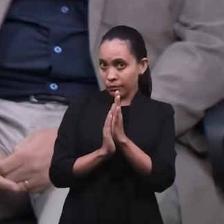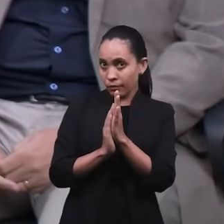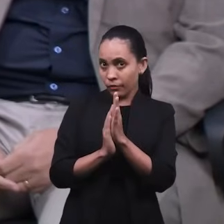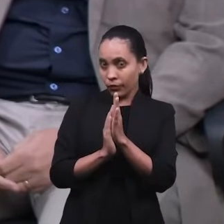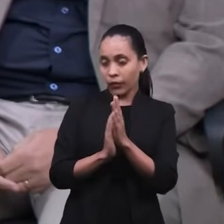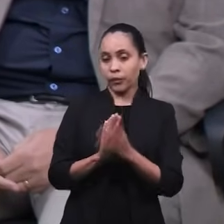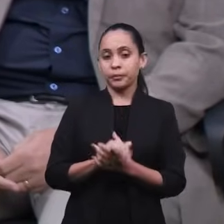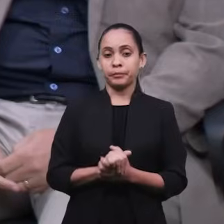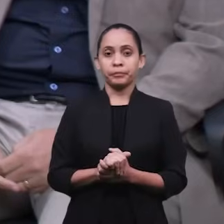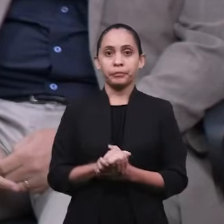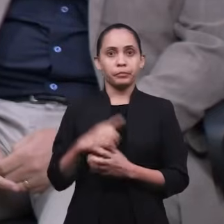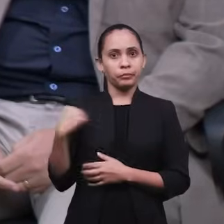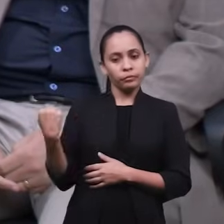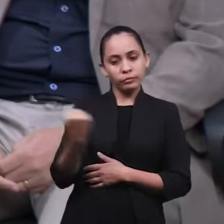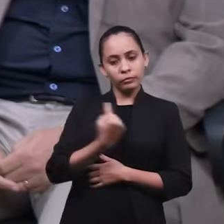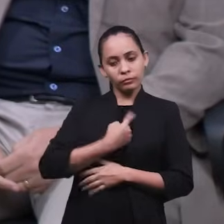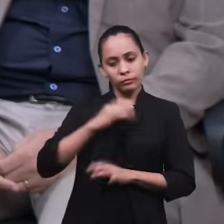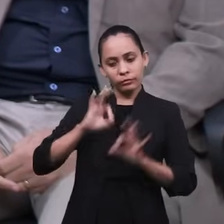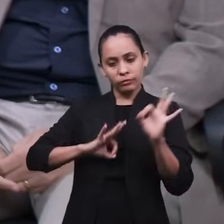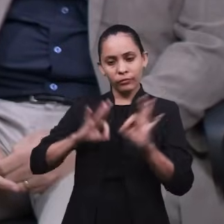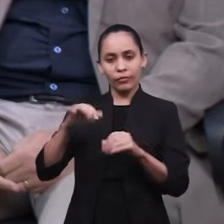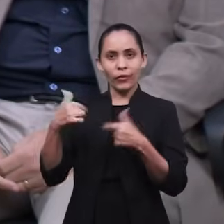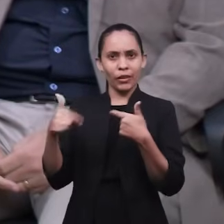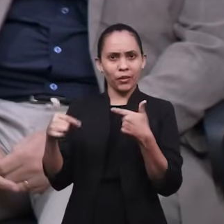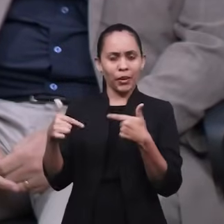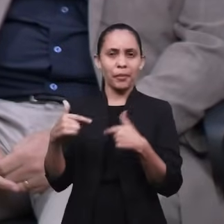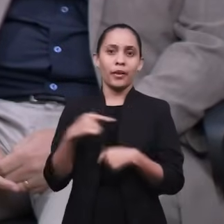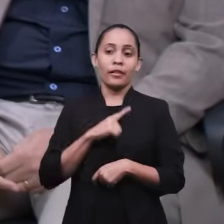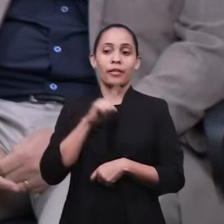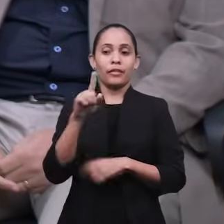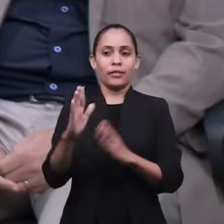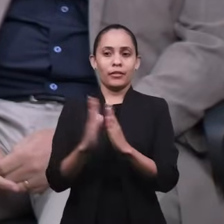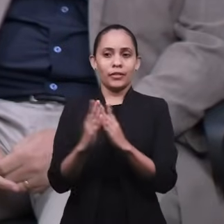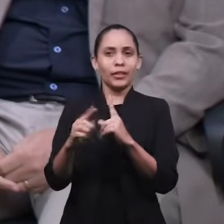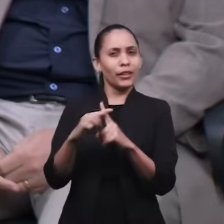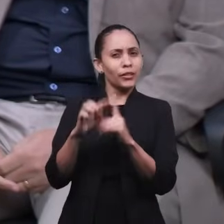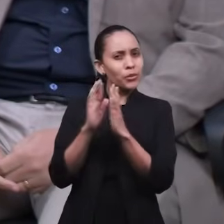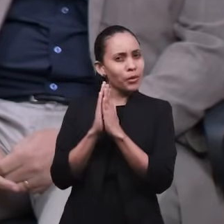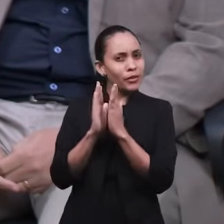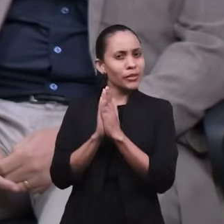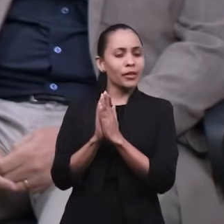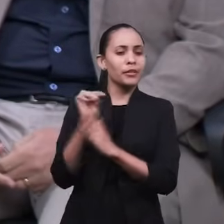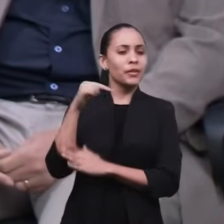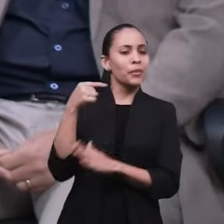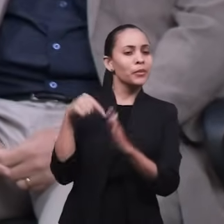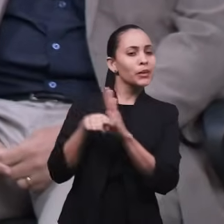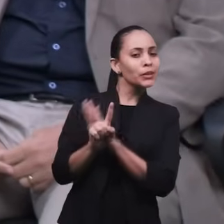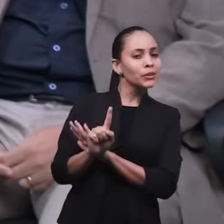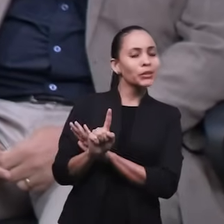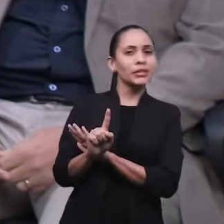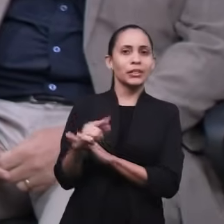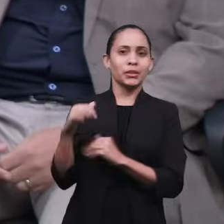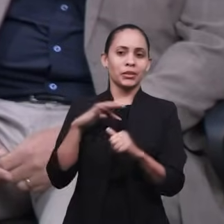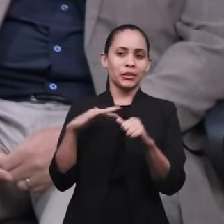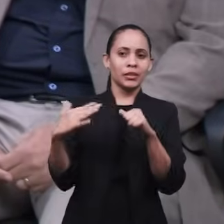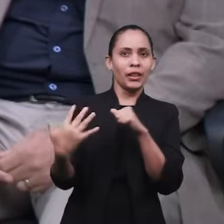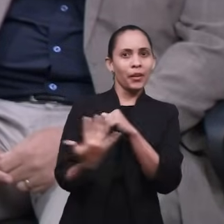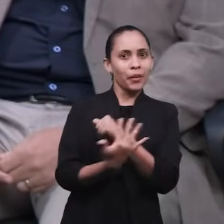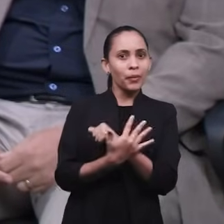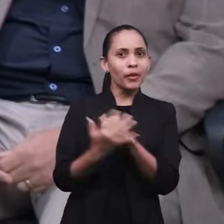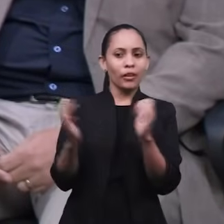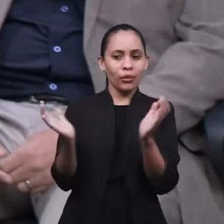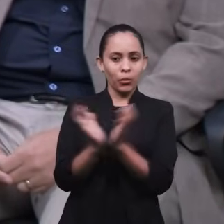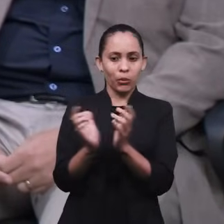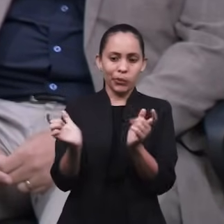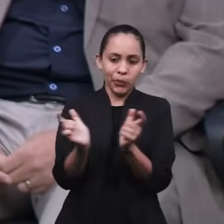louvor, nós estamos fazendo um trabalho de gravação na igreja, porque você fez a pergunta a respeito da pandemia, que